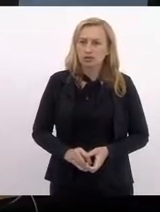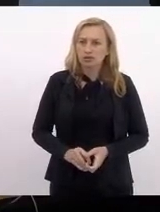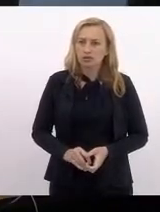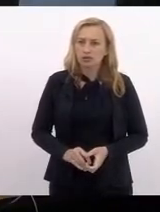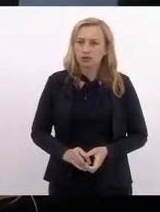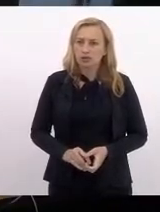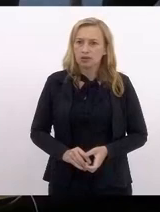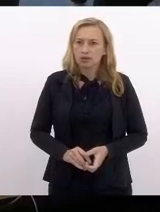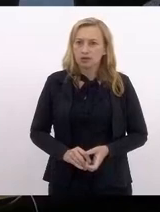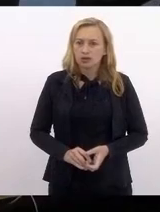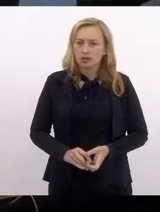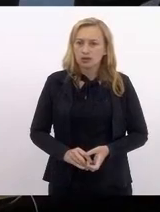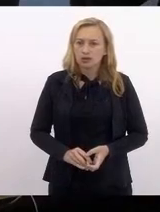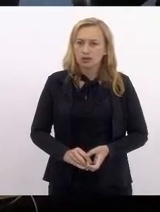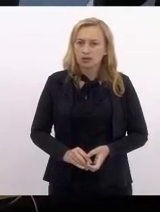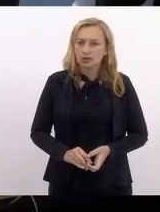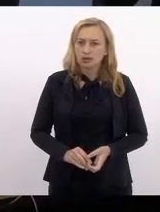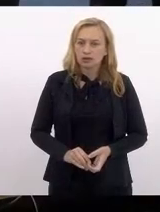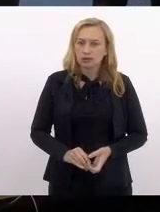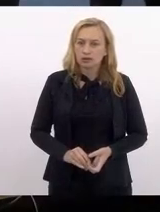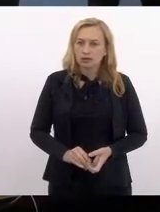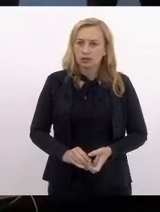E aí